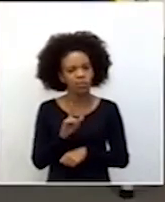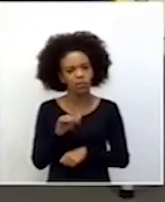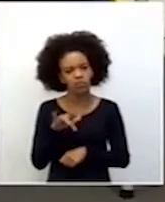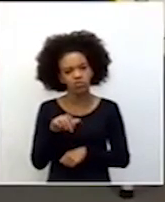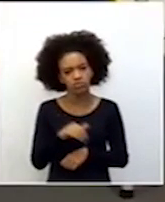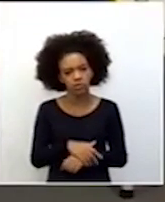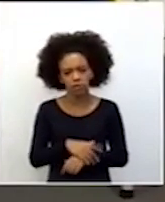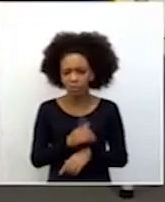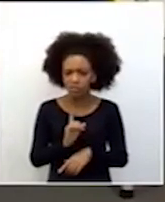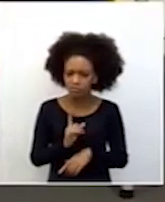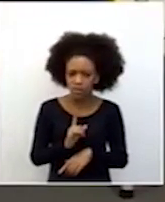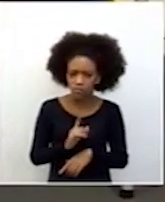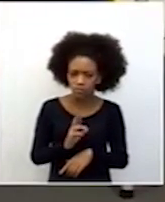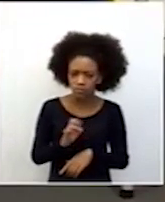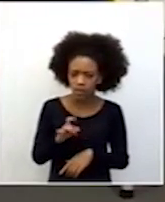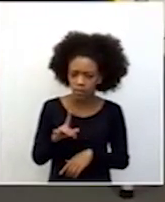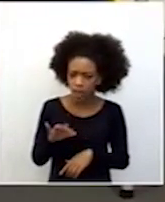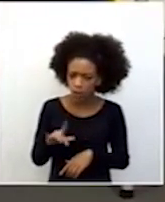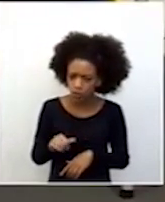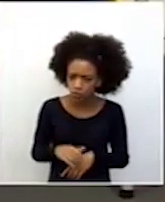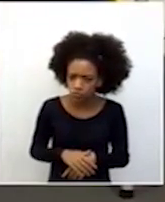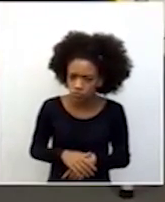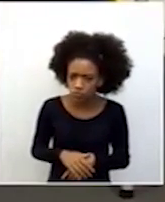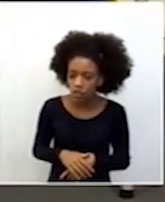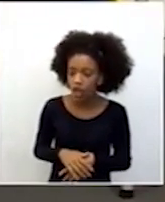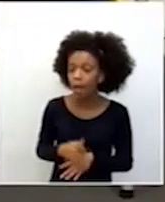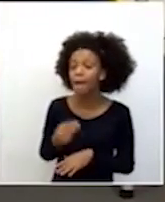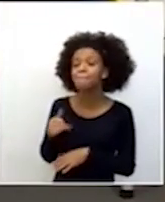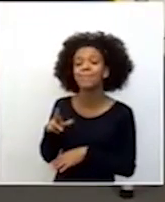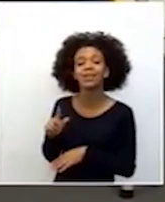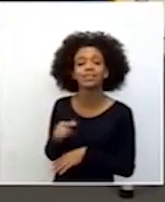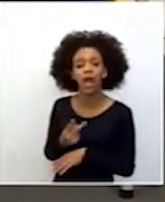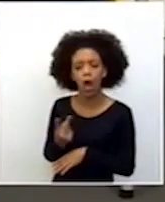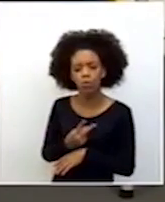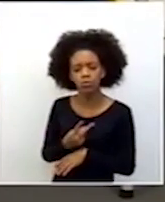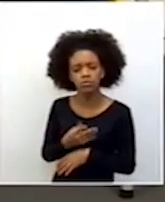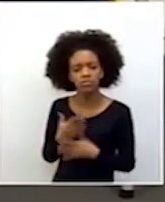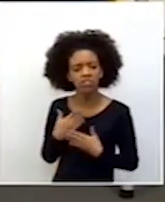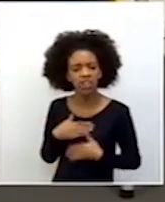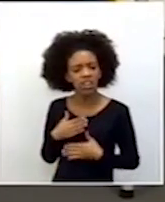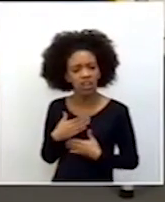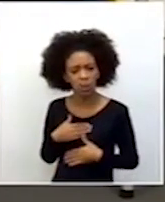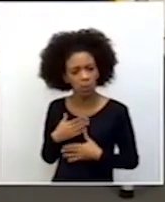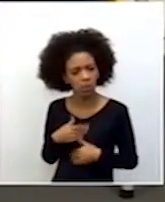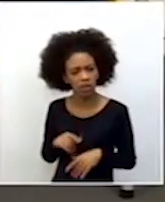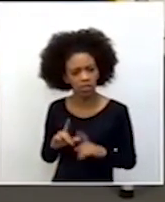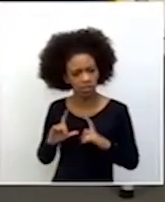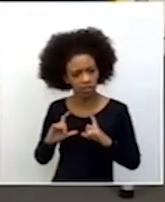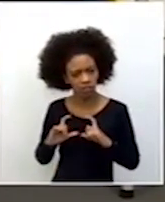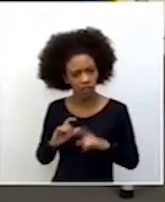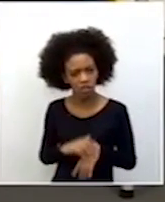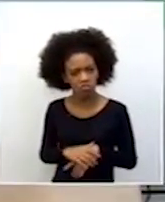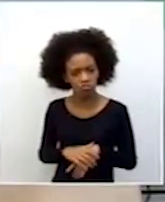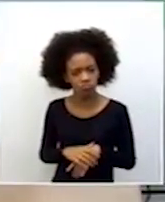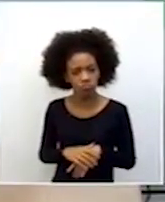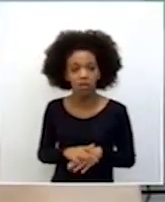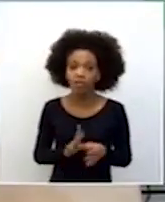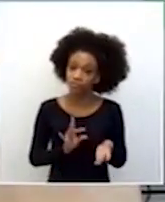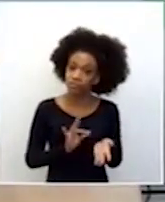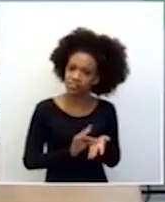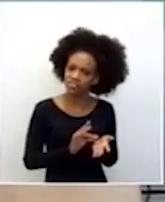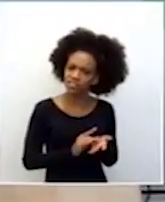estava rebelde. Qual é o nome dela? A Maria Clara. Maria Clara. Os dois estavam tão tranquilos ali. É verdade. A Michele está